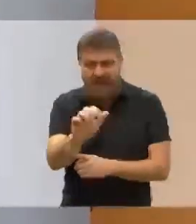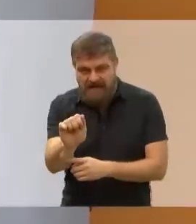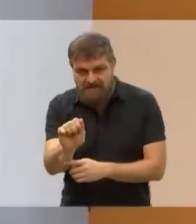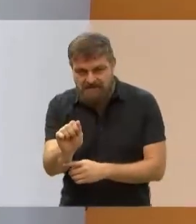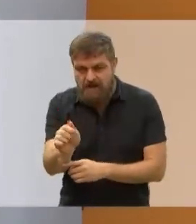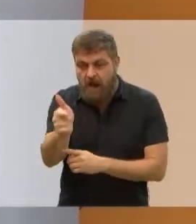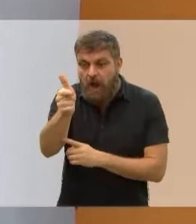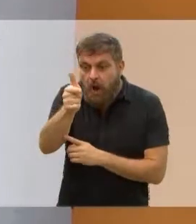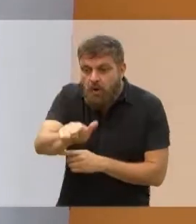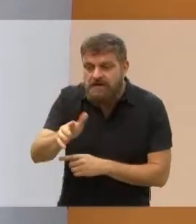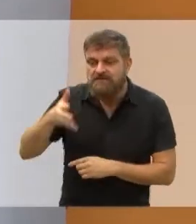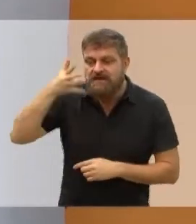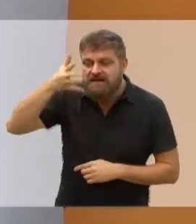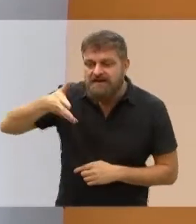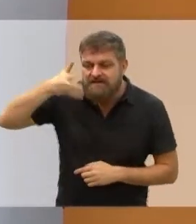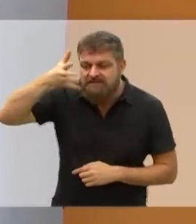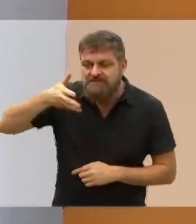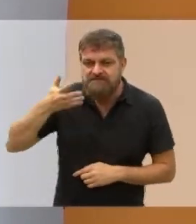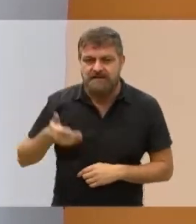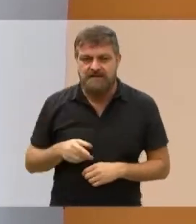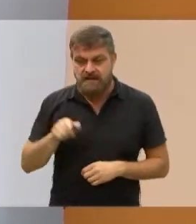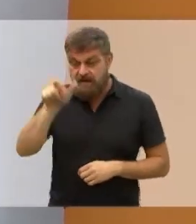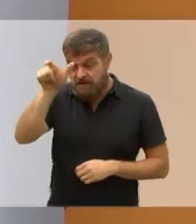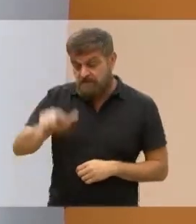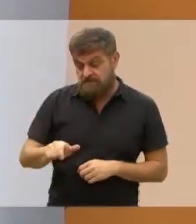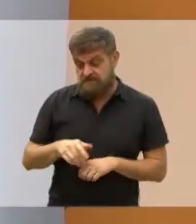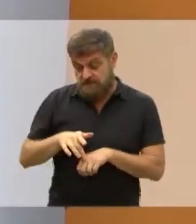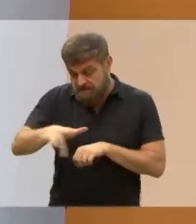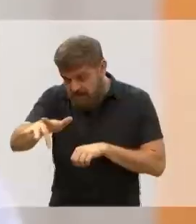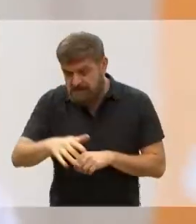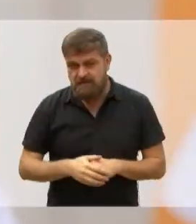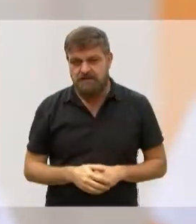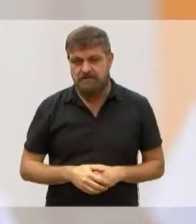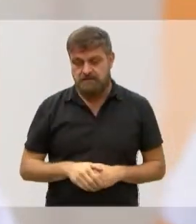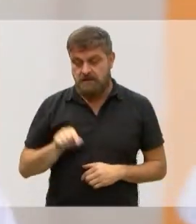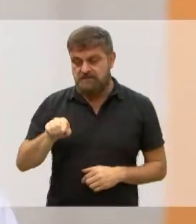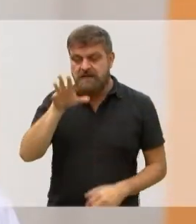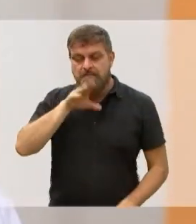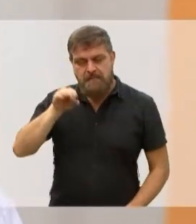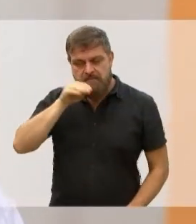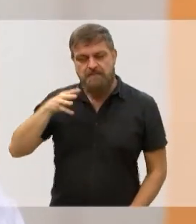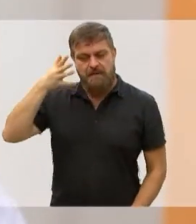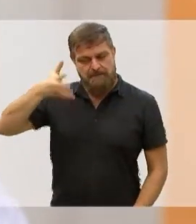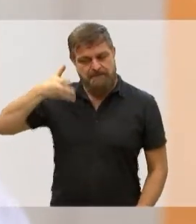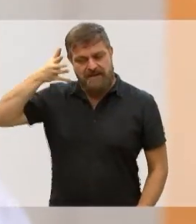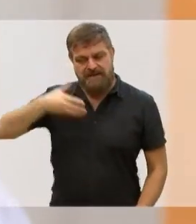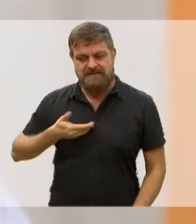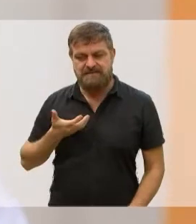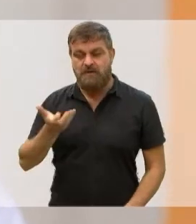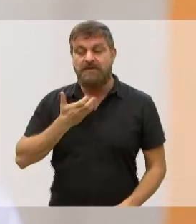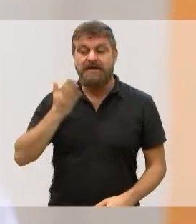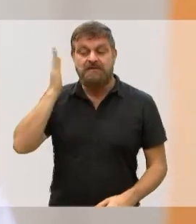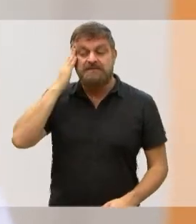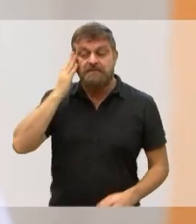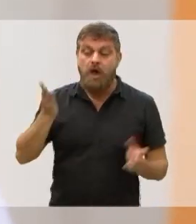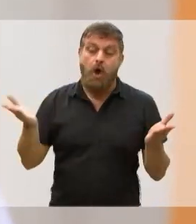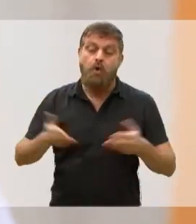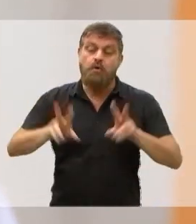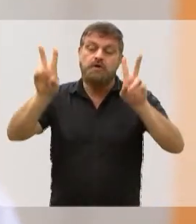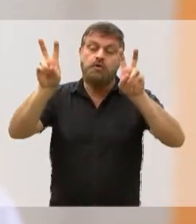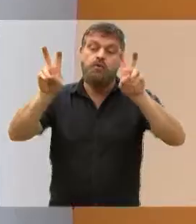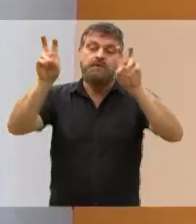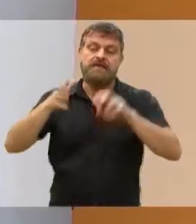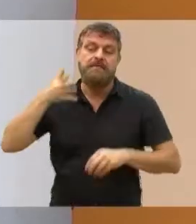fale novamente e dê um toque, porque você é palestrante. E se você é palestrante, eu quero saber, na palestra que você vai